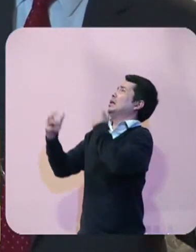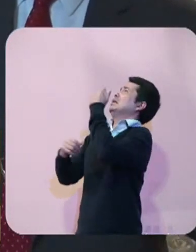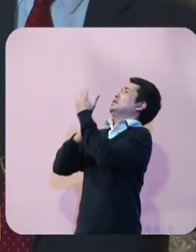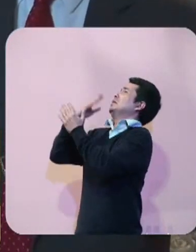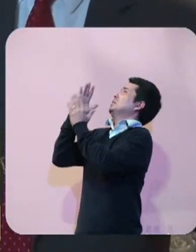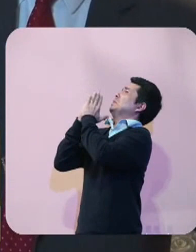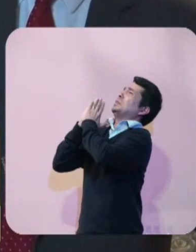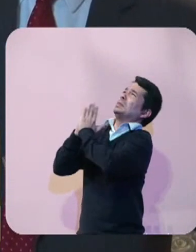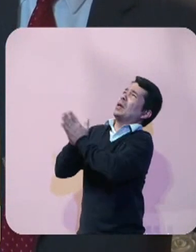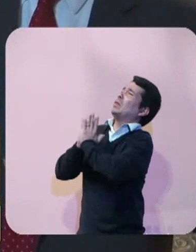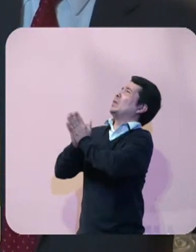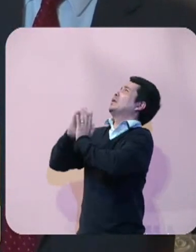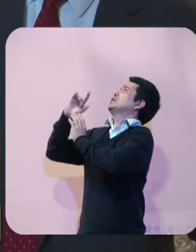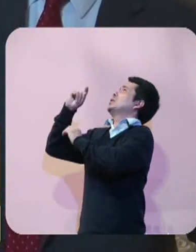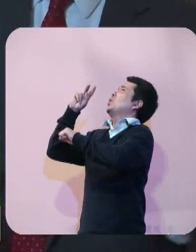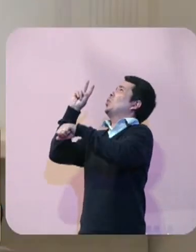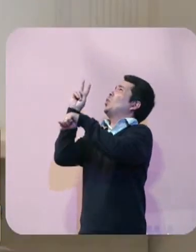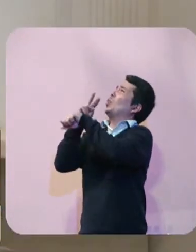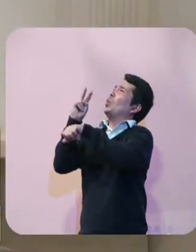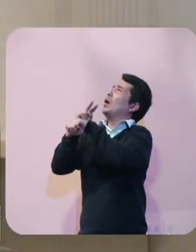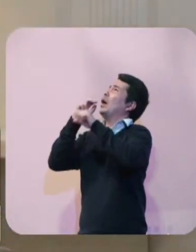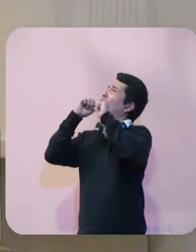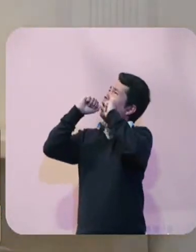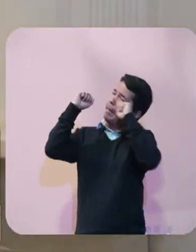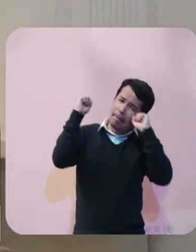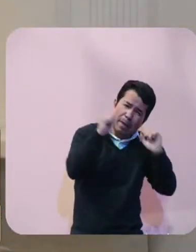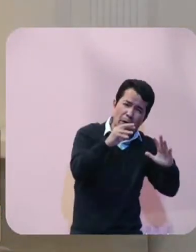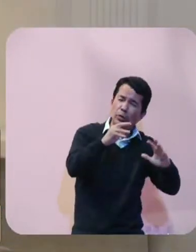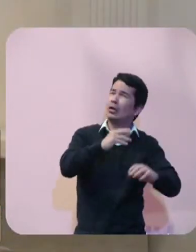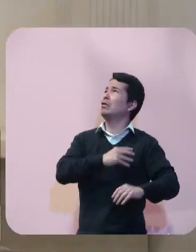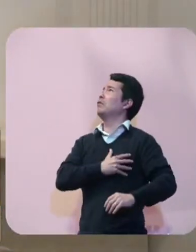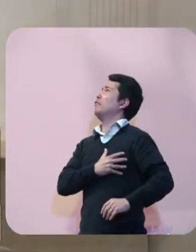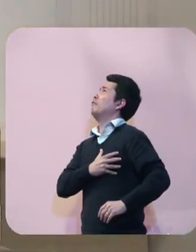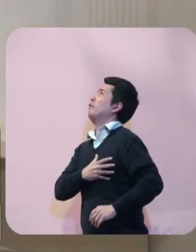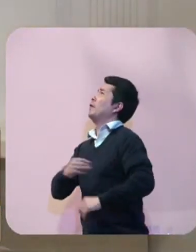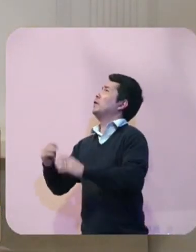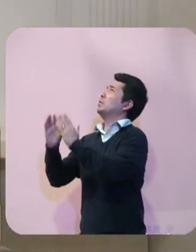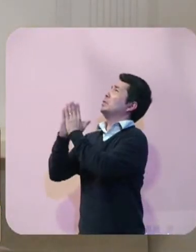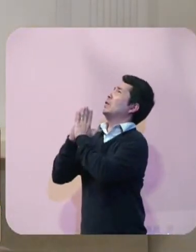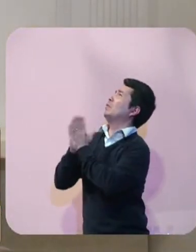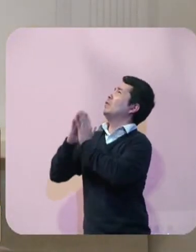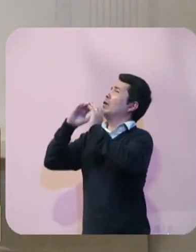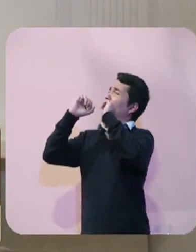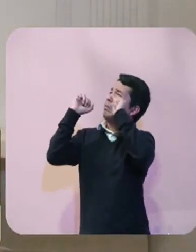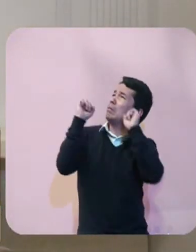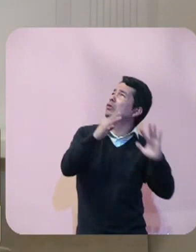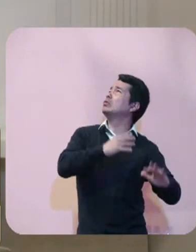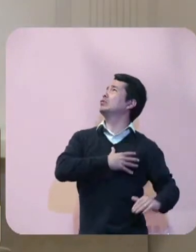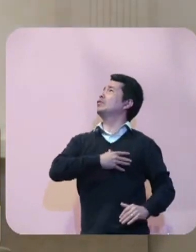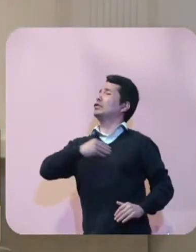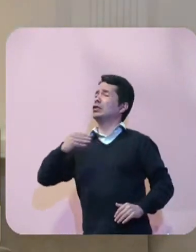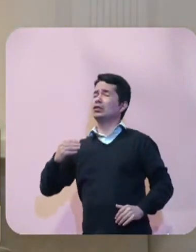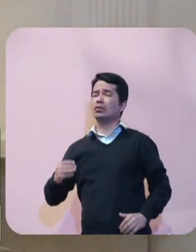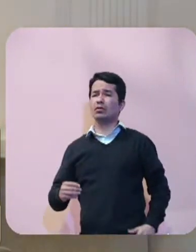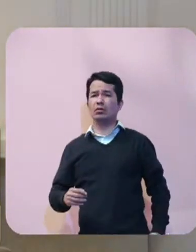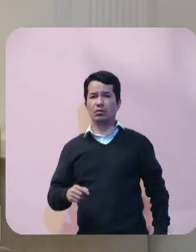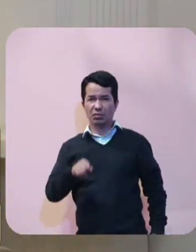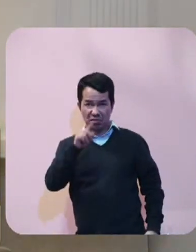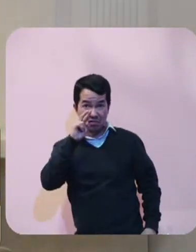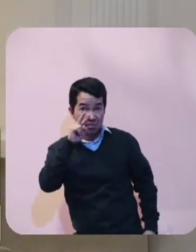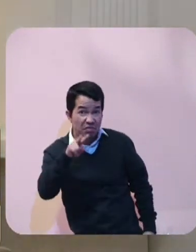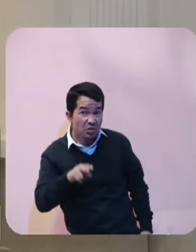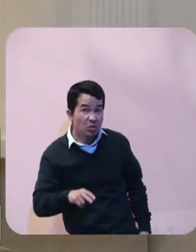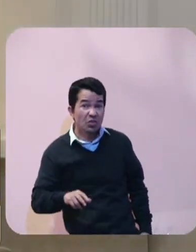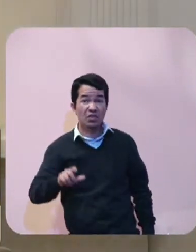pela vida dos seus filhos. Olha que texto tremendo. Está dizendo,